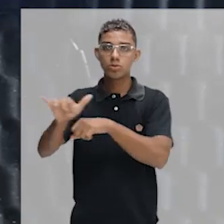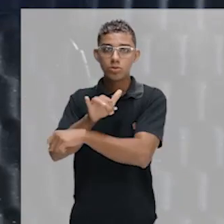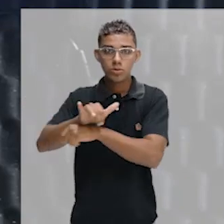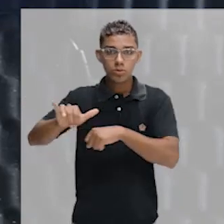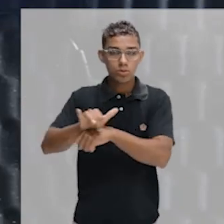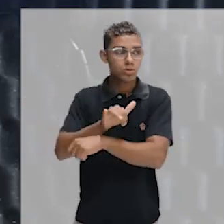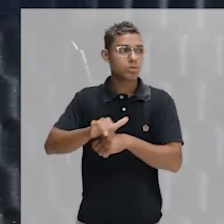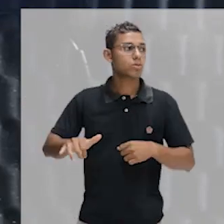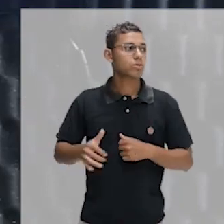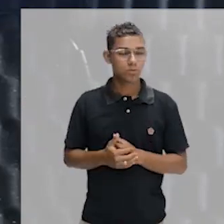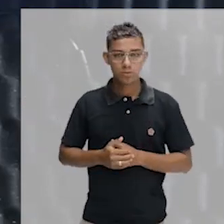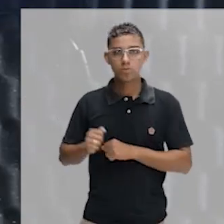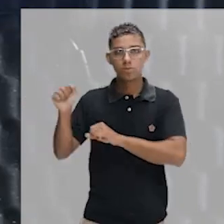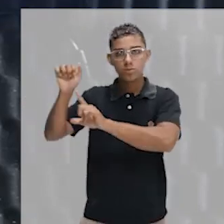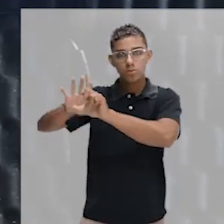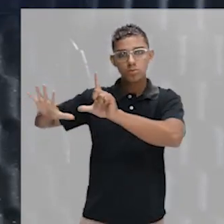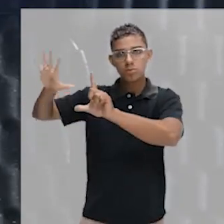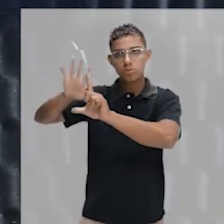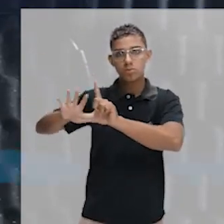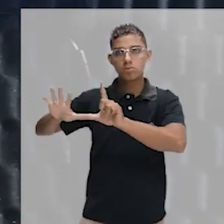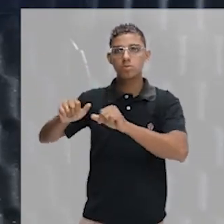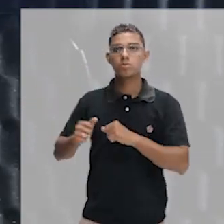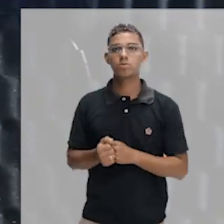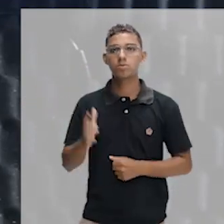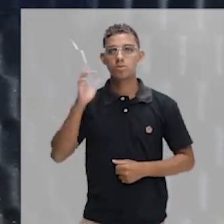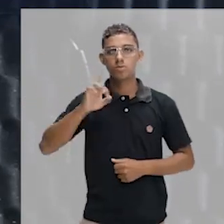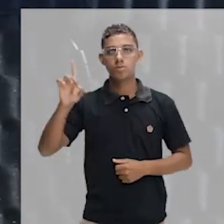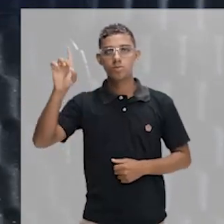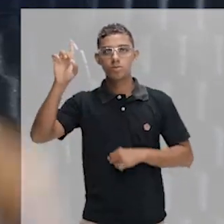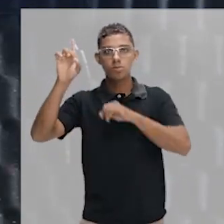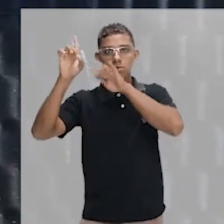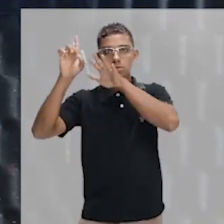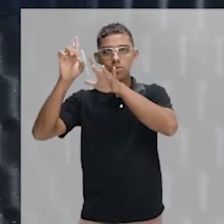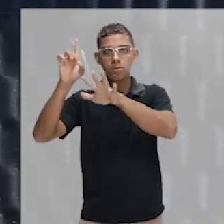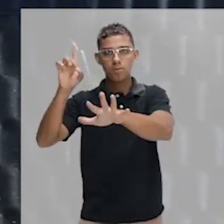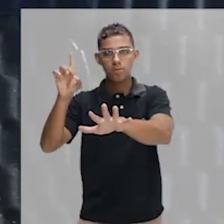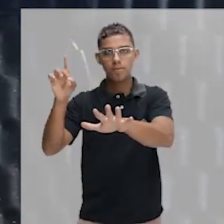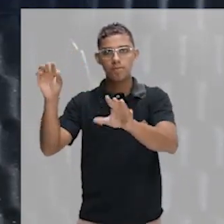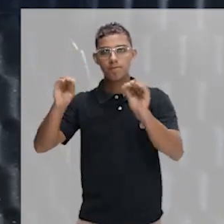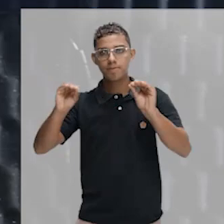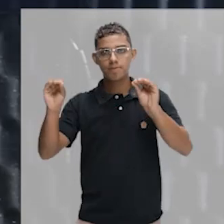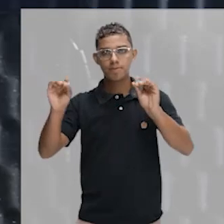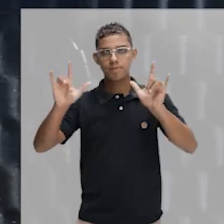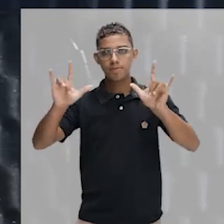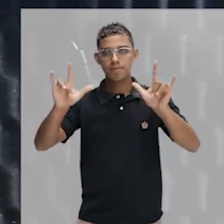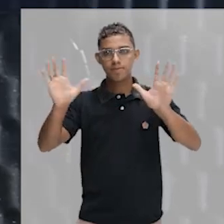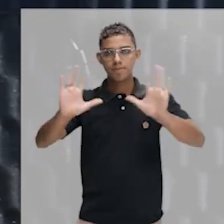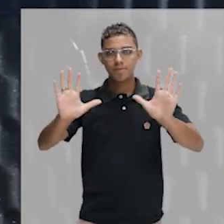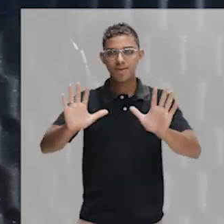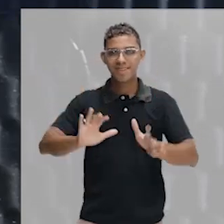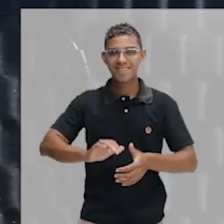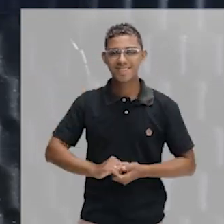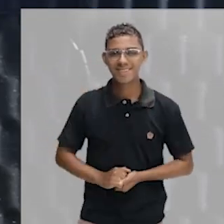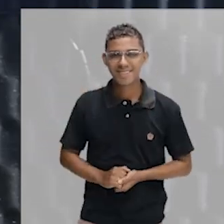tá plataforma Gonçalves Dias então fica com Deus beijinho até a próxima aula tchau tchau